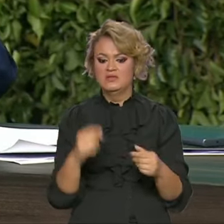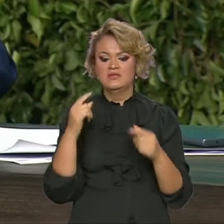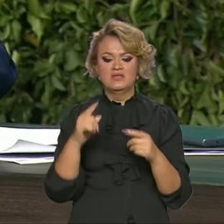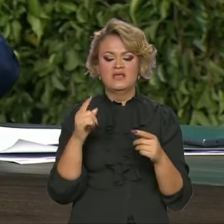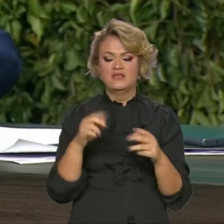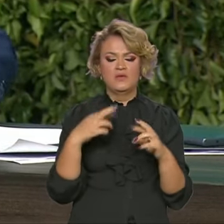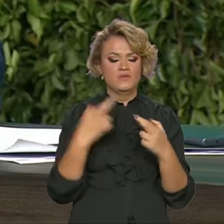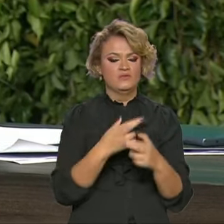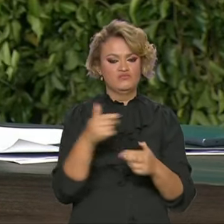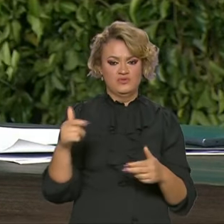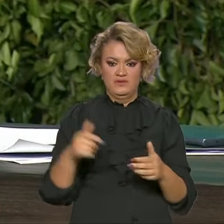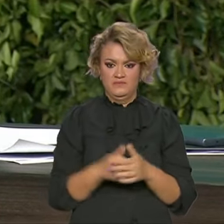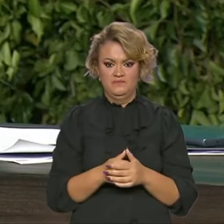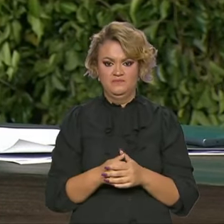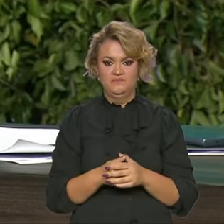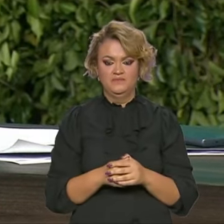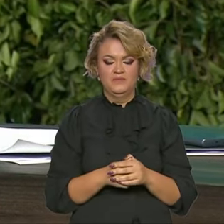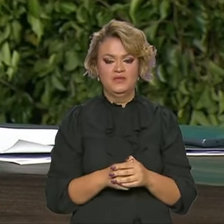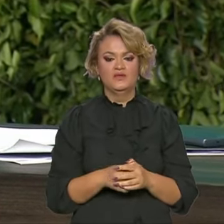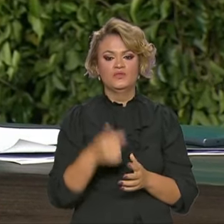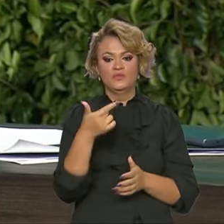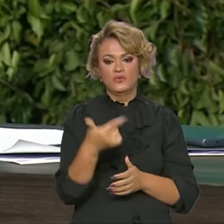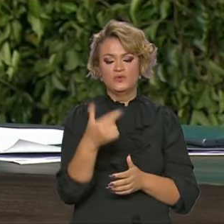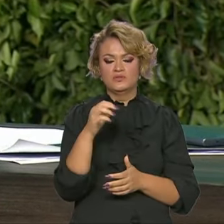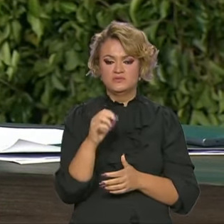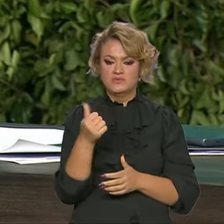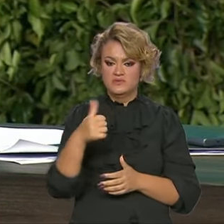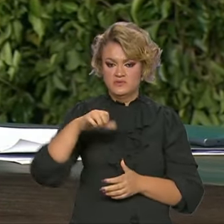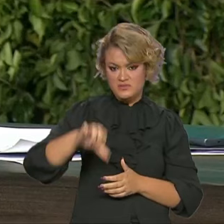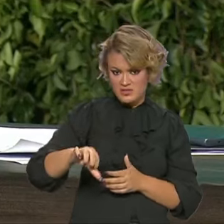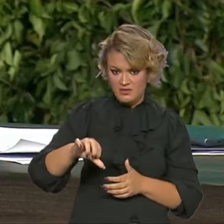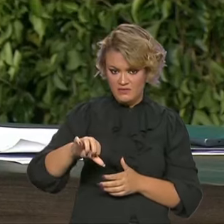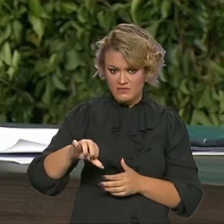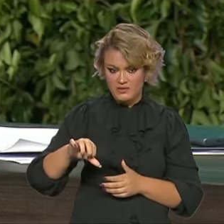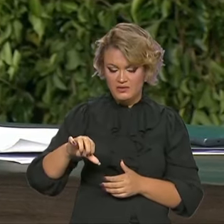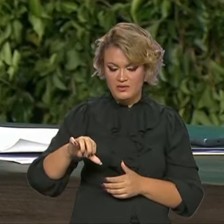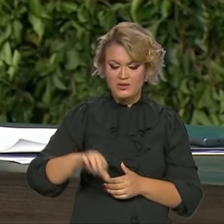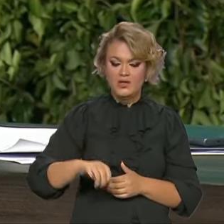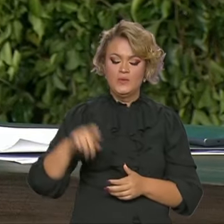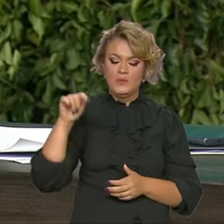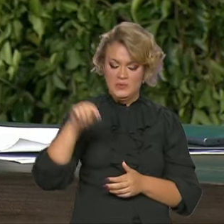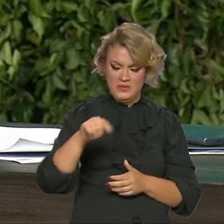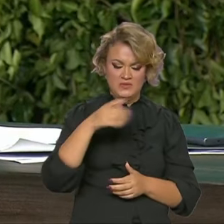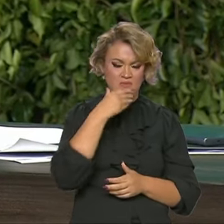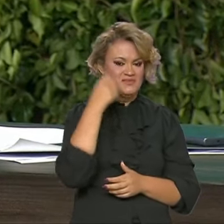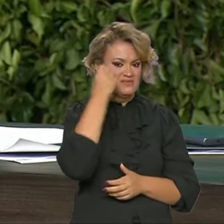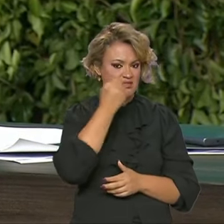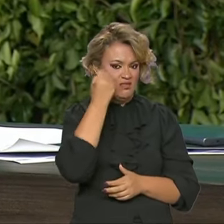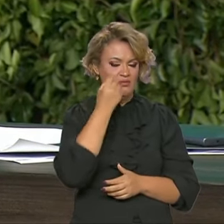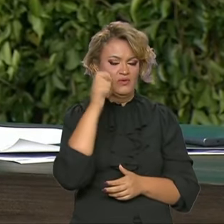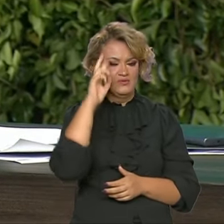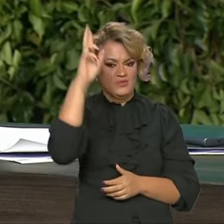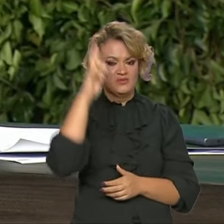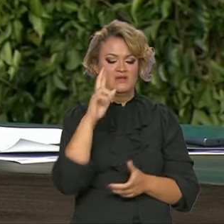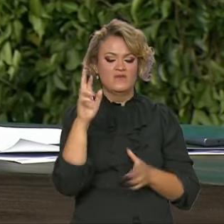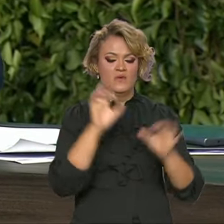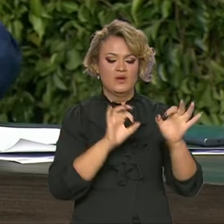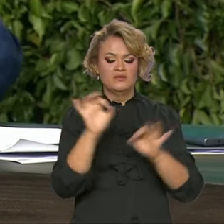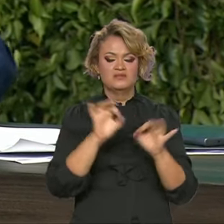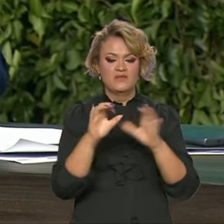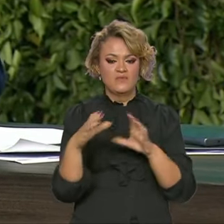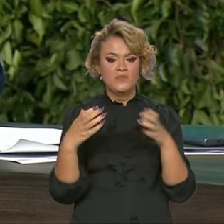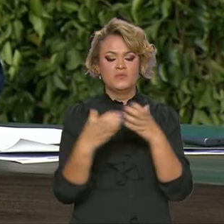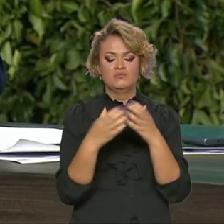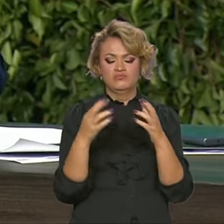sem se reunir. Em 2019, quando esse senador presidia a Comissão de